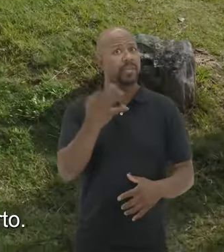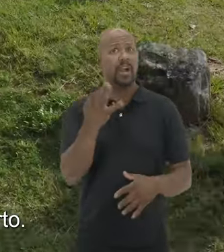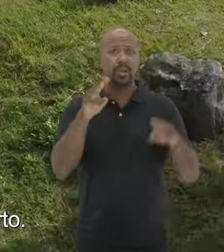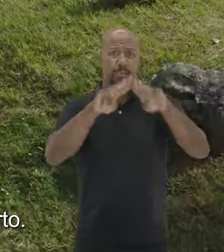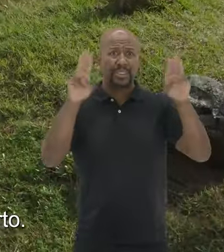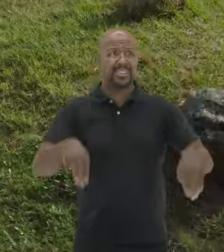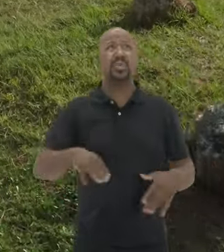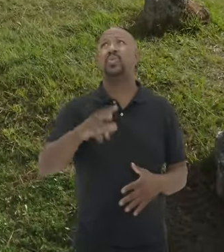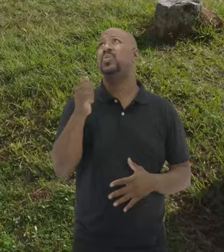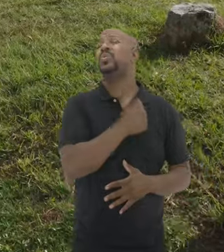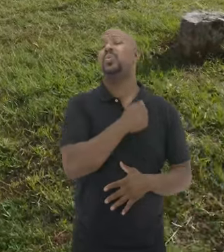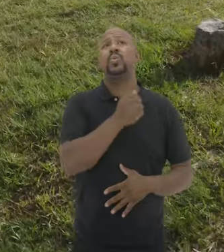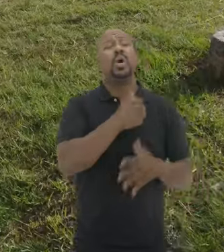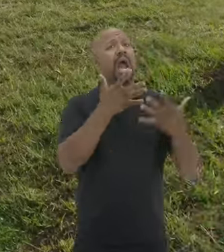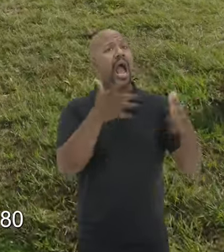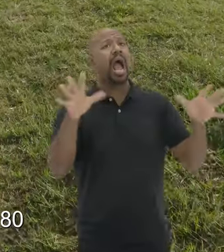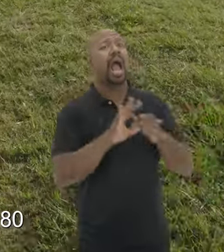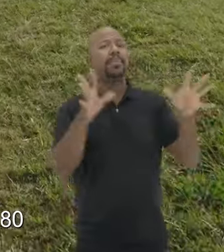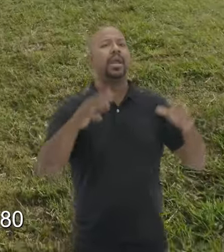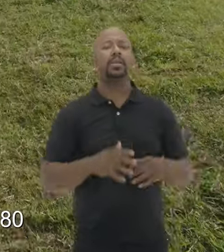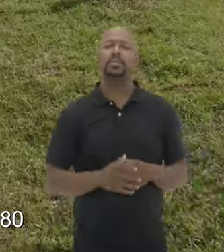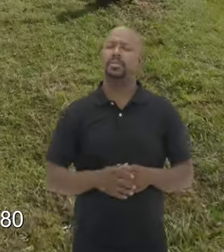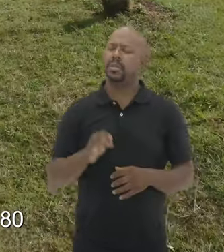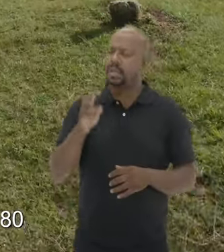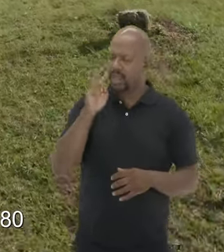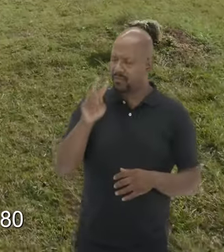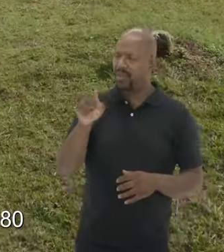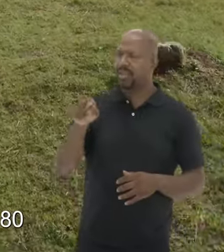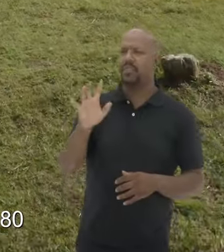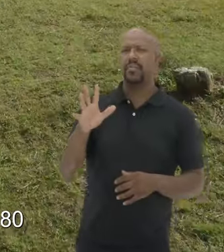Museu a céu aberto letras brancas Jardim Palio Botânico